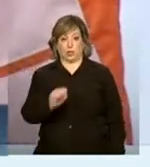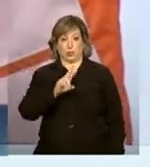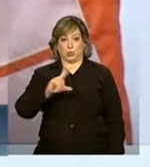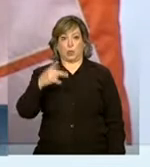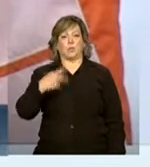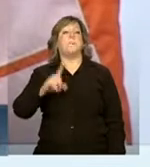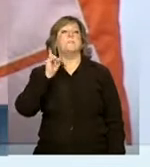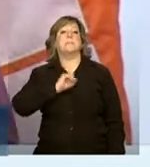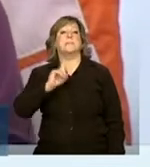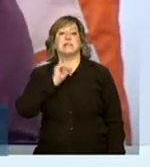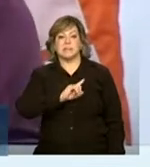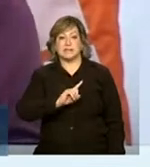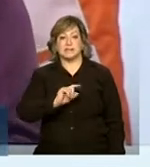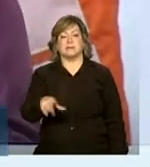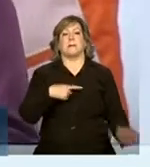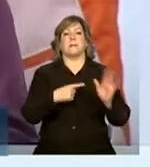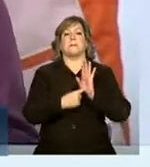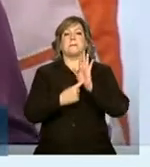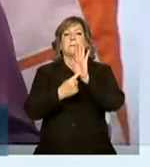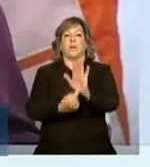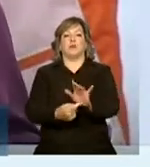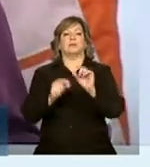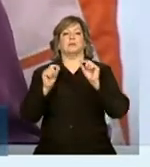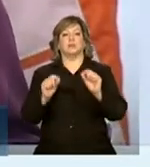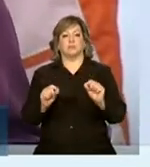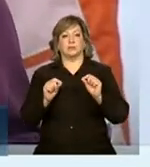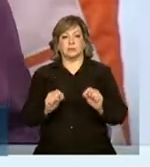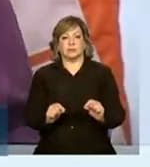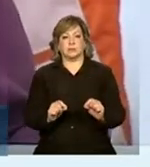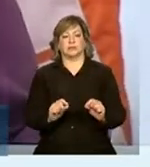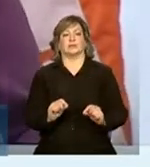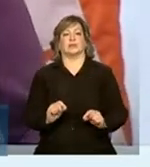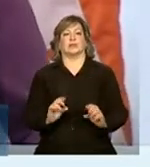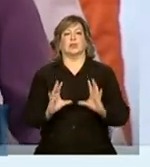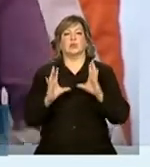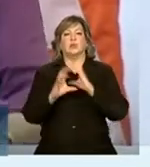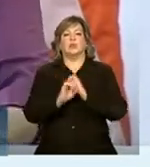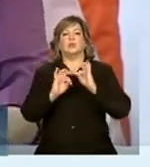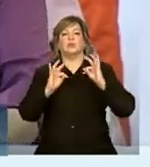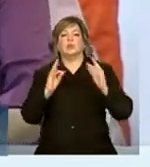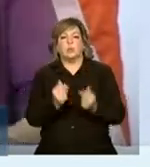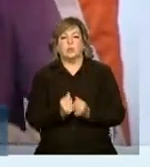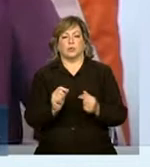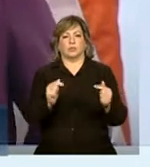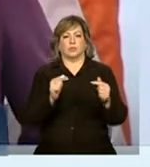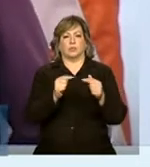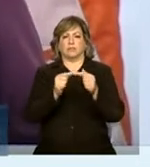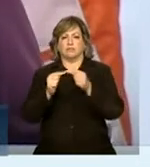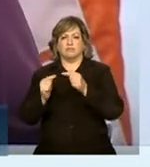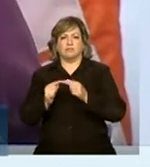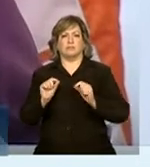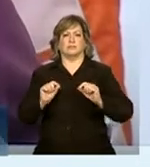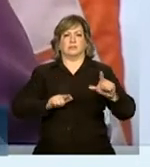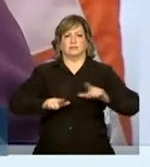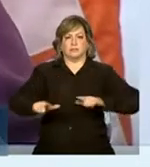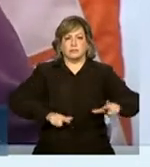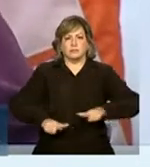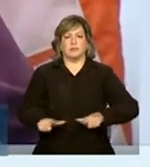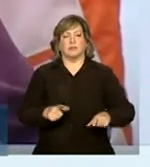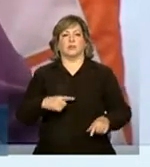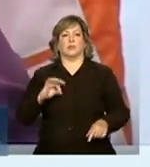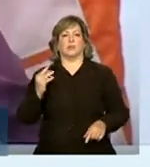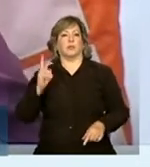Minas mostra que, com os instrumentos adequados, com as iniciativas